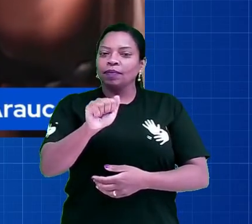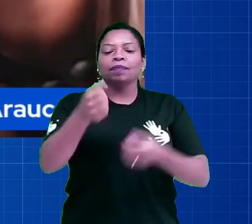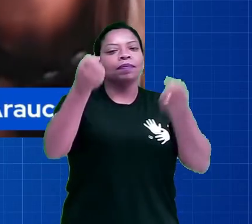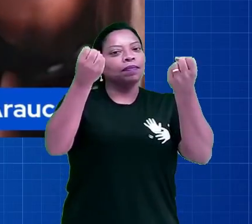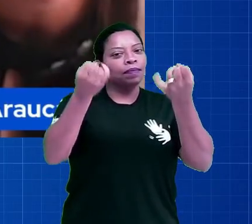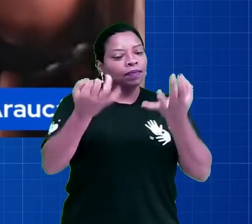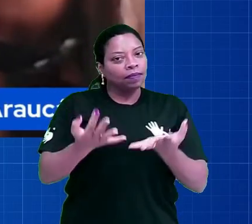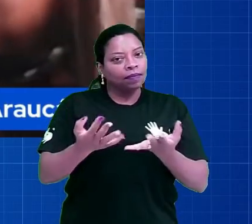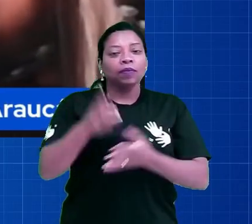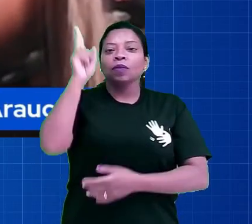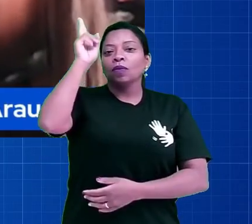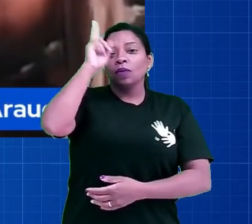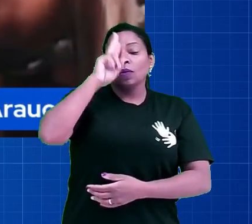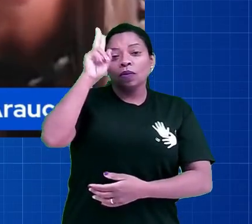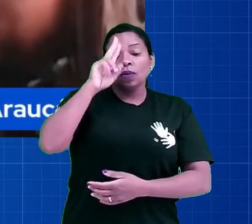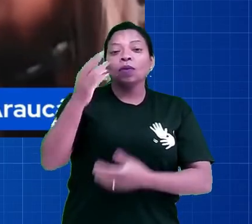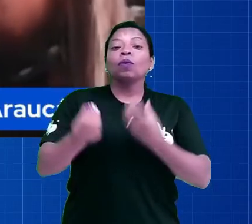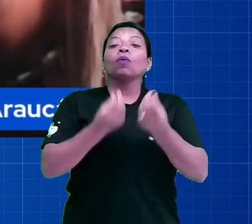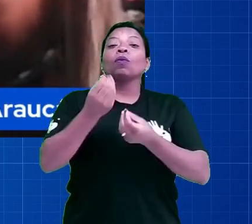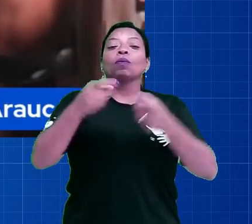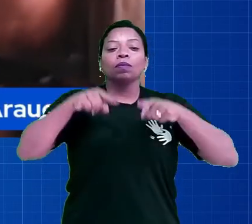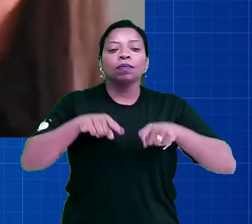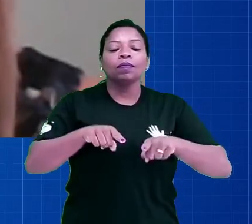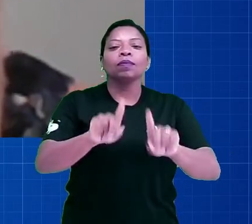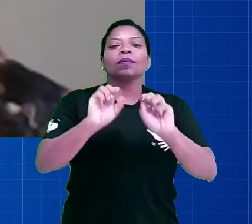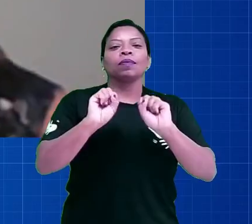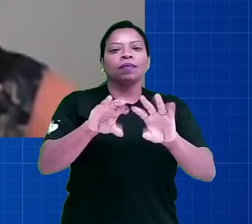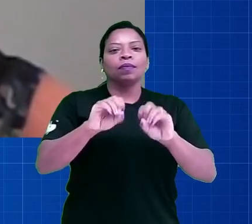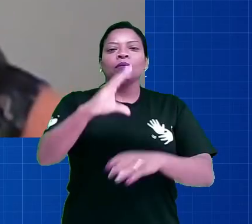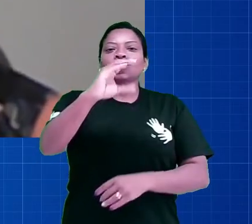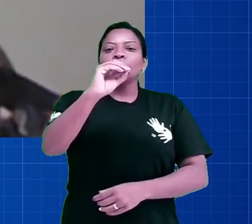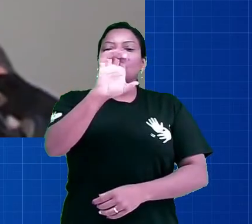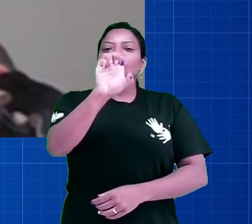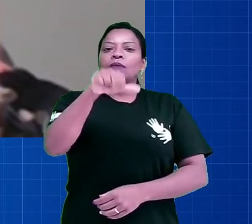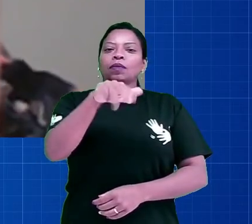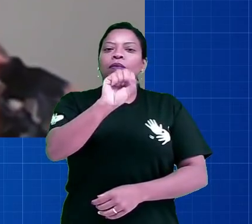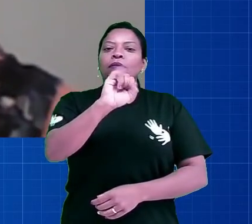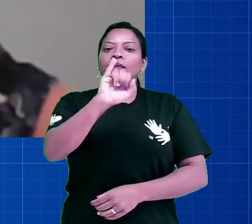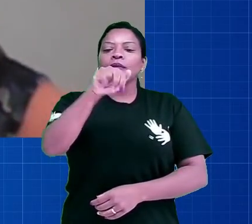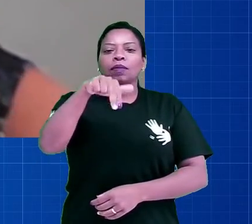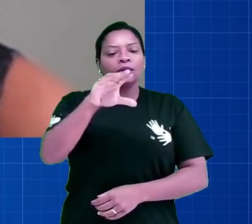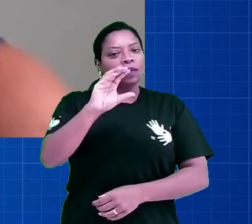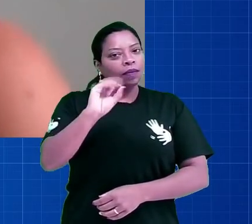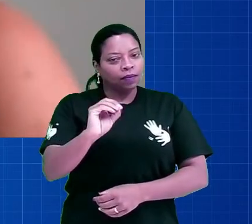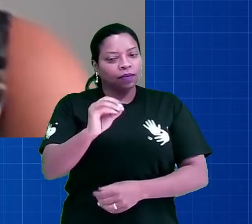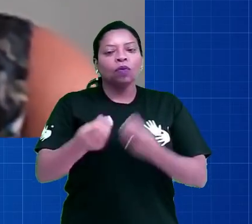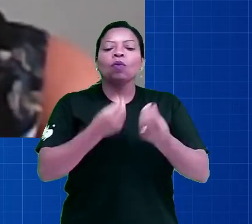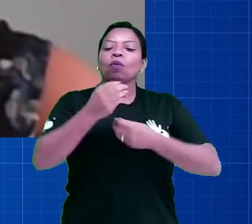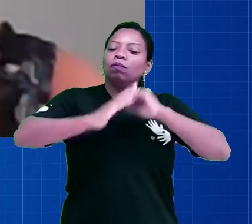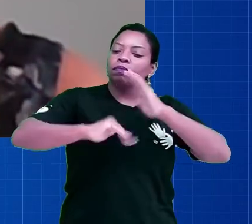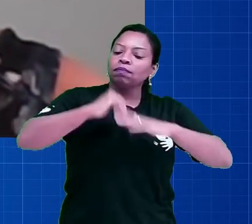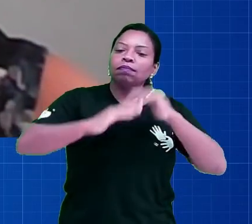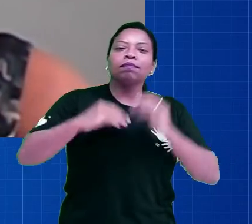Então, a professora Laura vai trazer um pouco para a gente o histórico da implementação do coensino, né? Um pouquinho